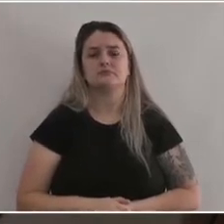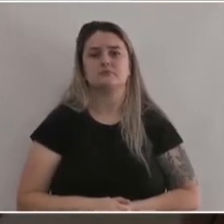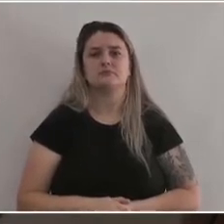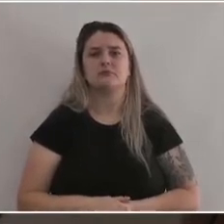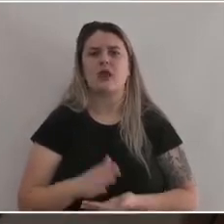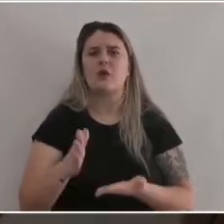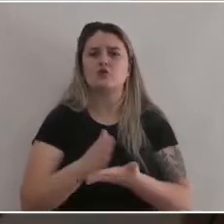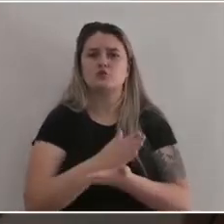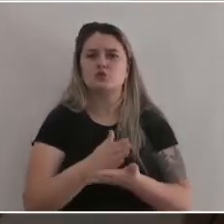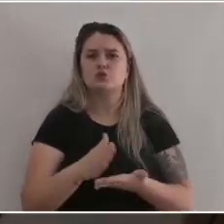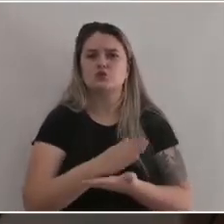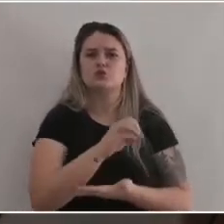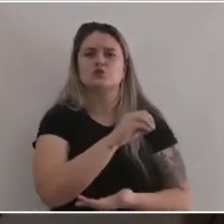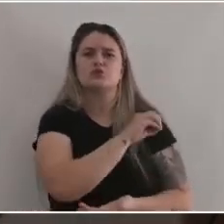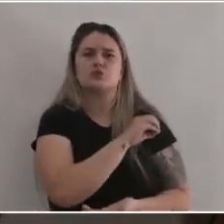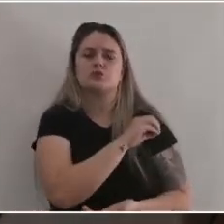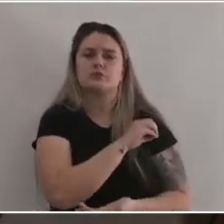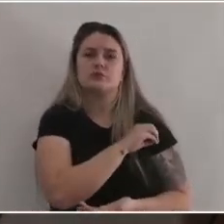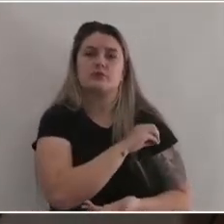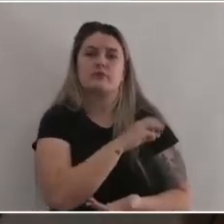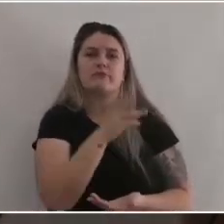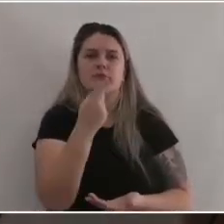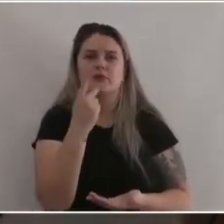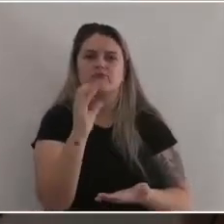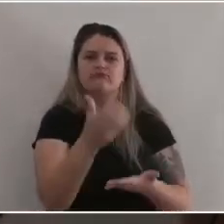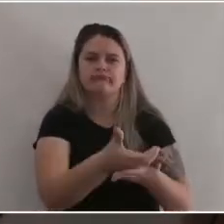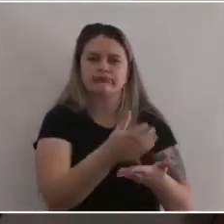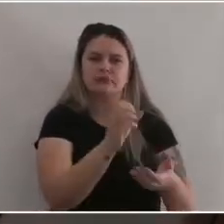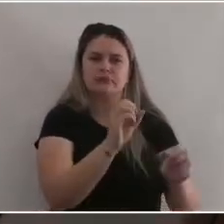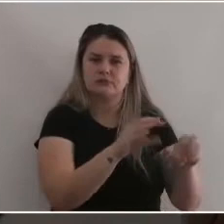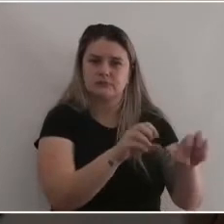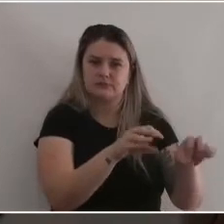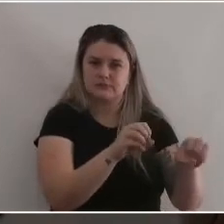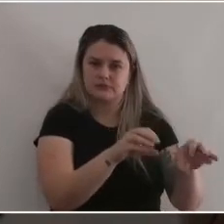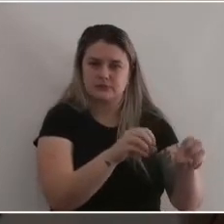Alguns números referentes aos investimentos em educação.